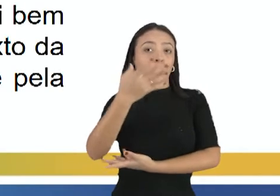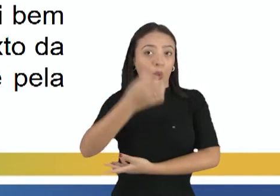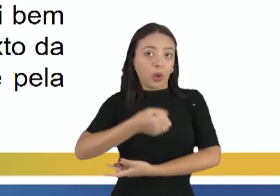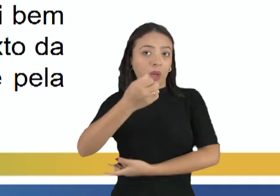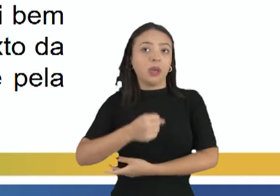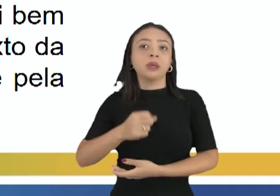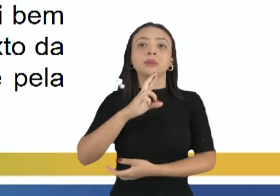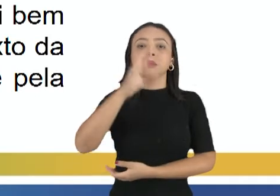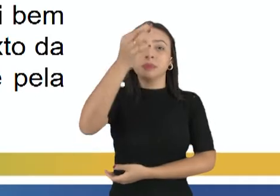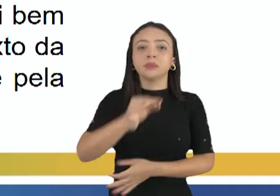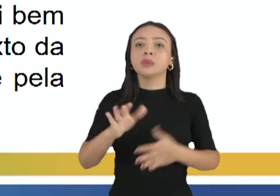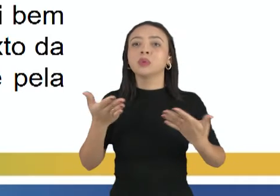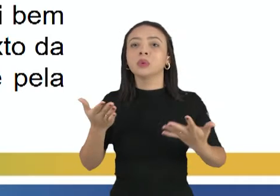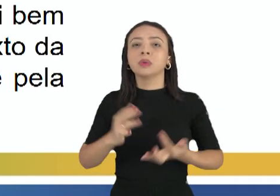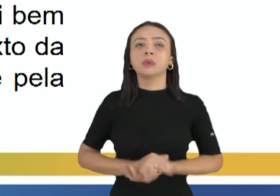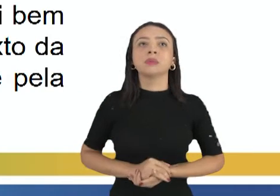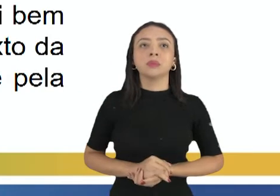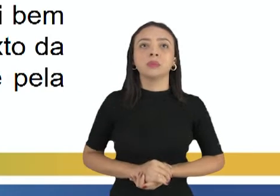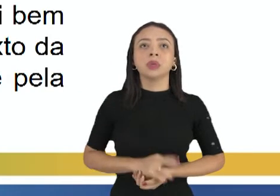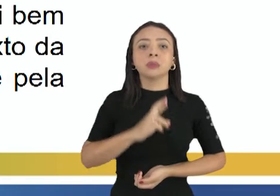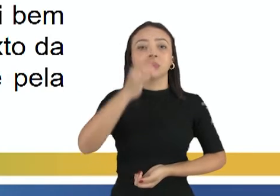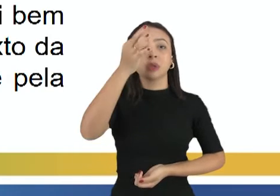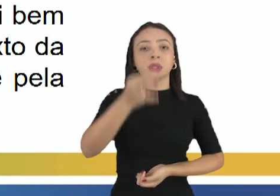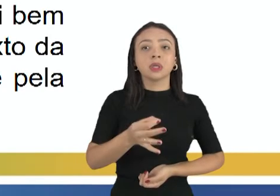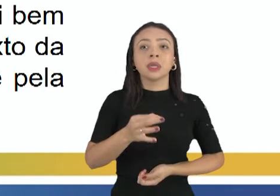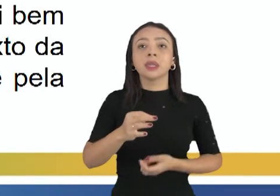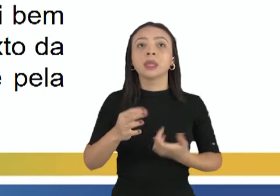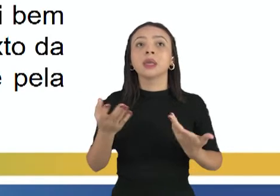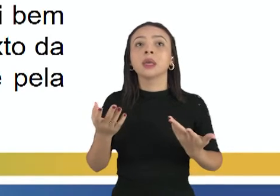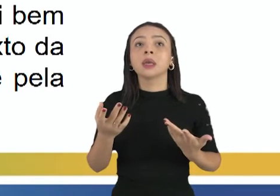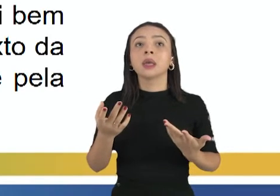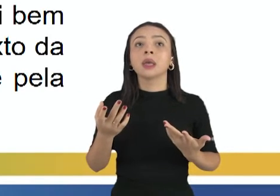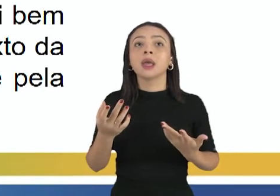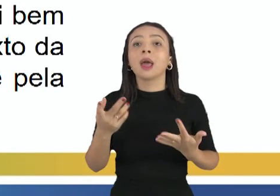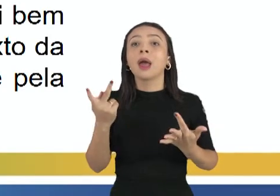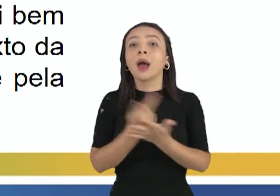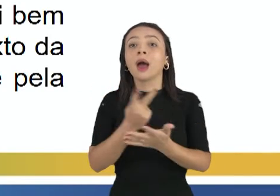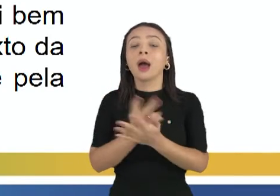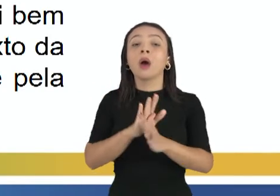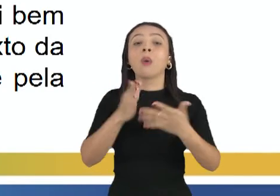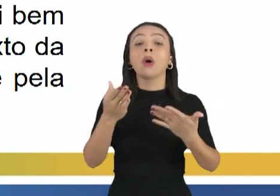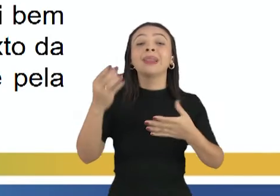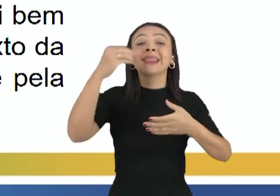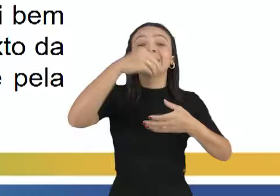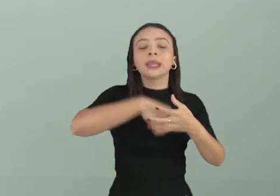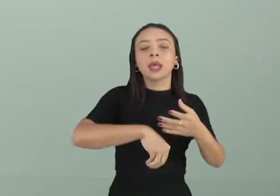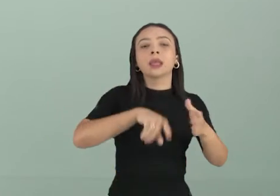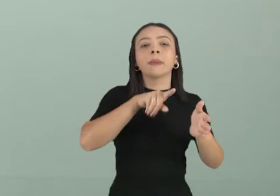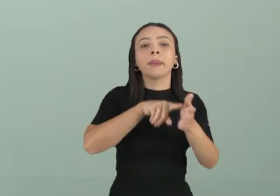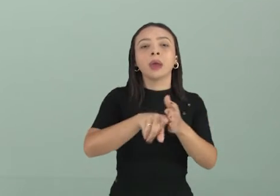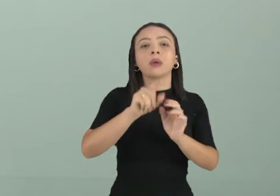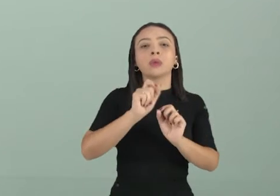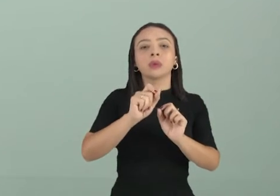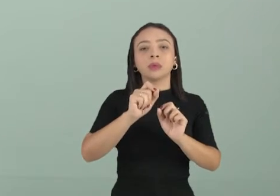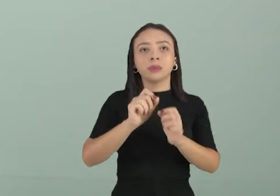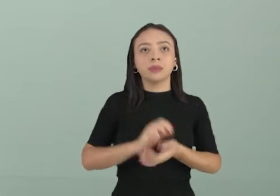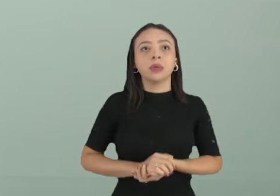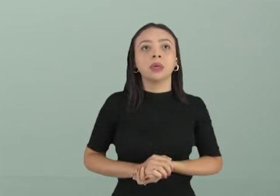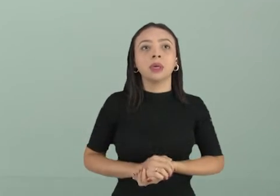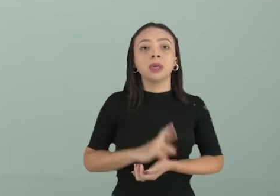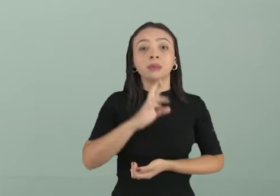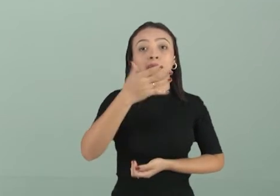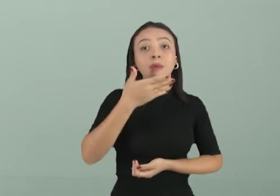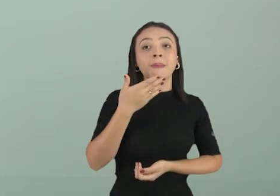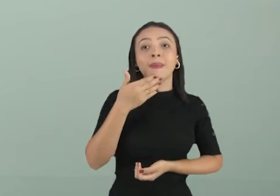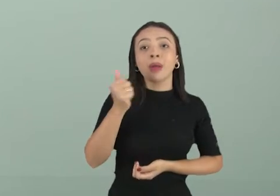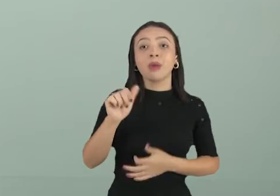está pedindo aquela incorreta, mas ela é correta porque dentro da questão, a resposta mais adequada, que